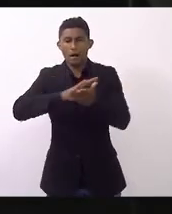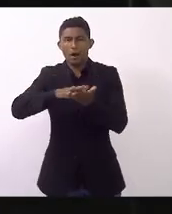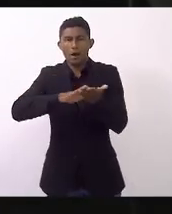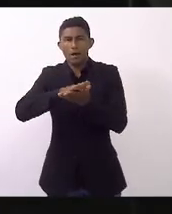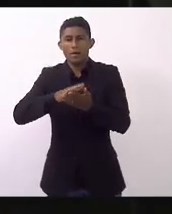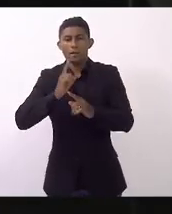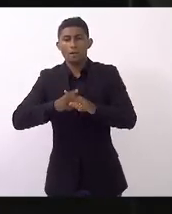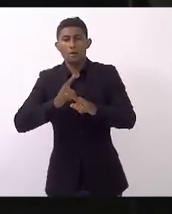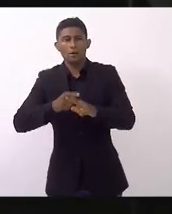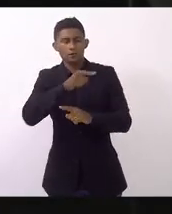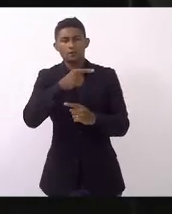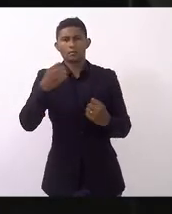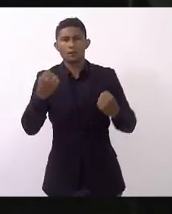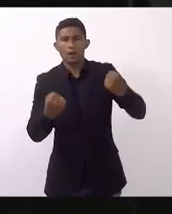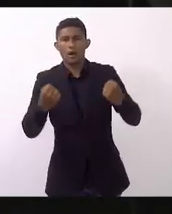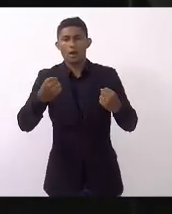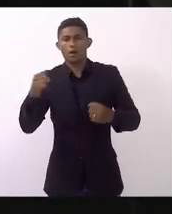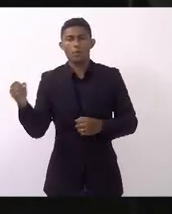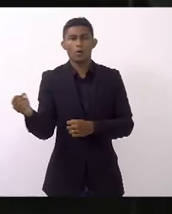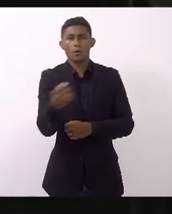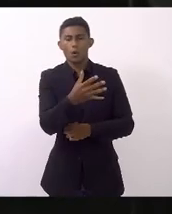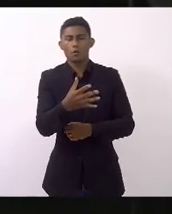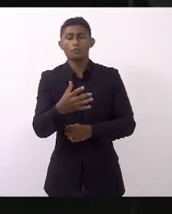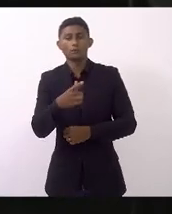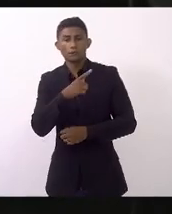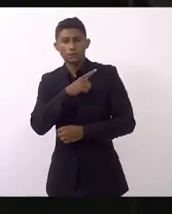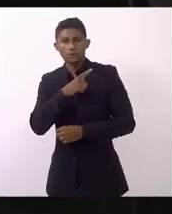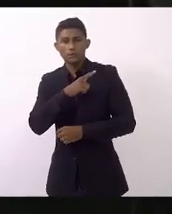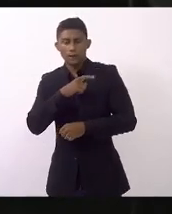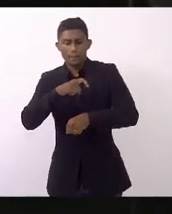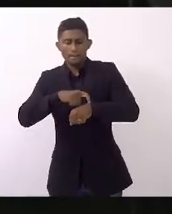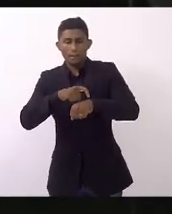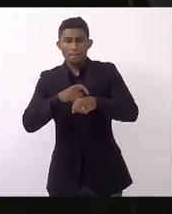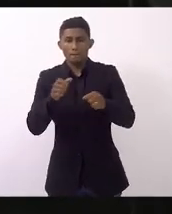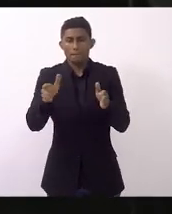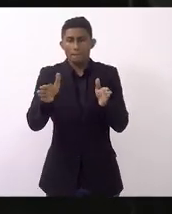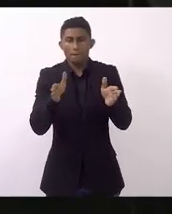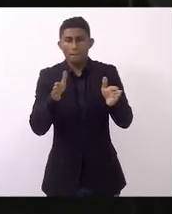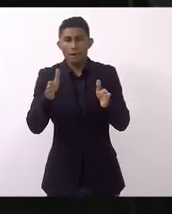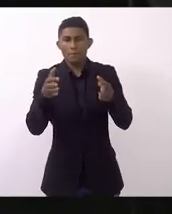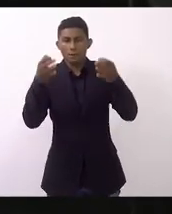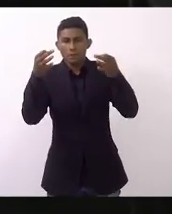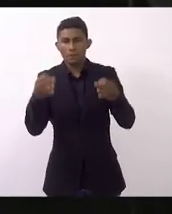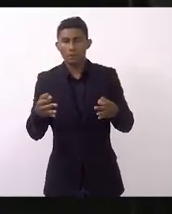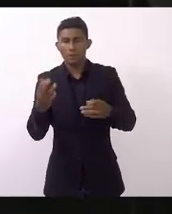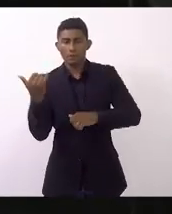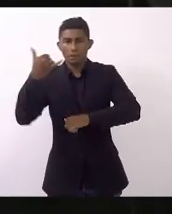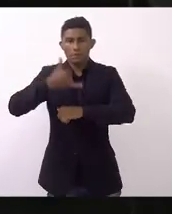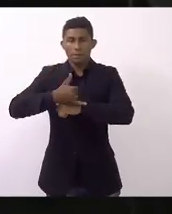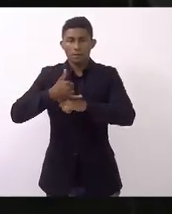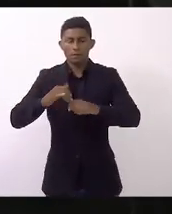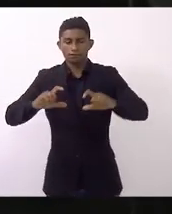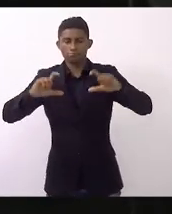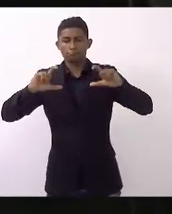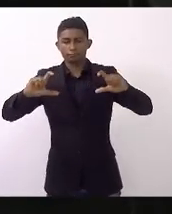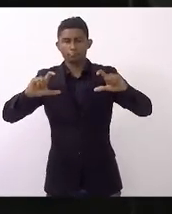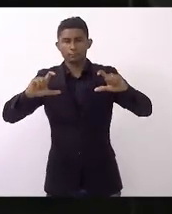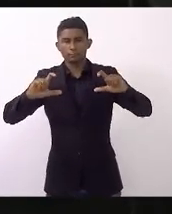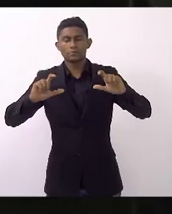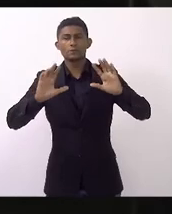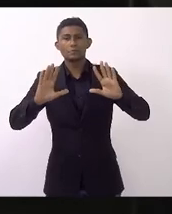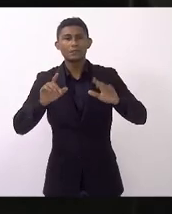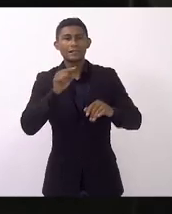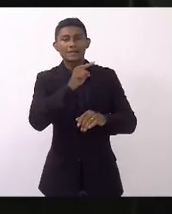zero e tinha prazo para emplacar. O vereador faltou com a verdade mais uma vez,